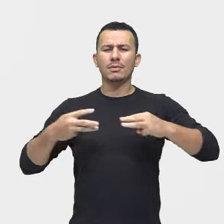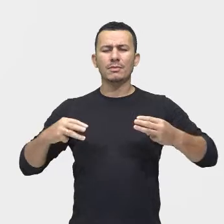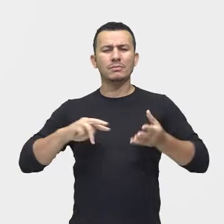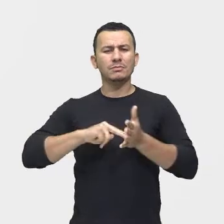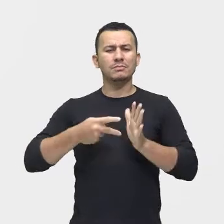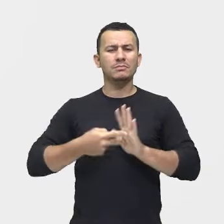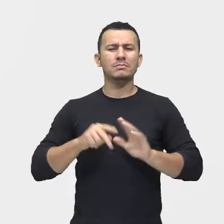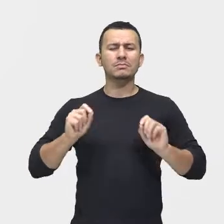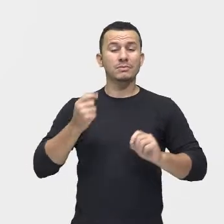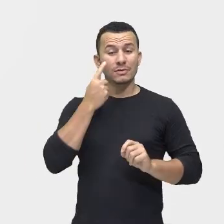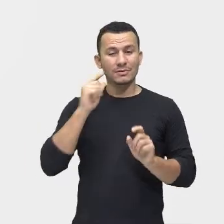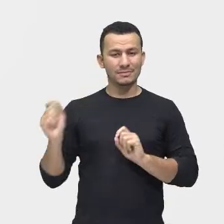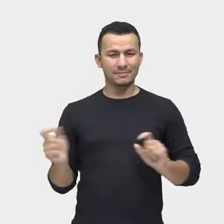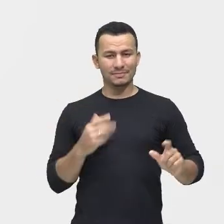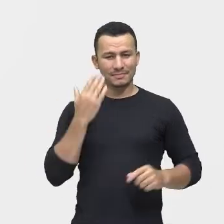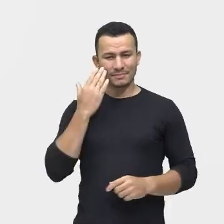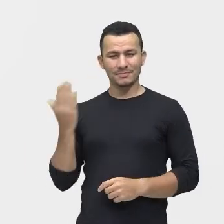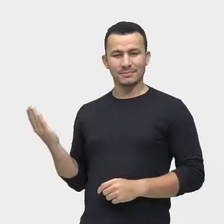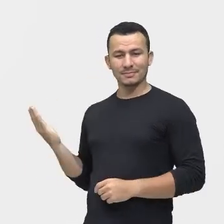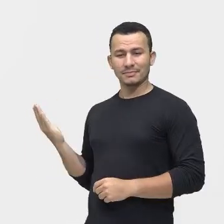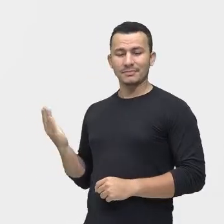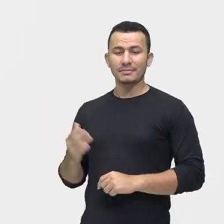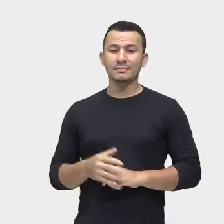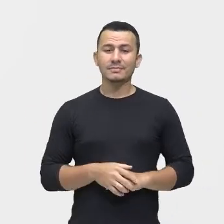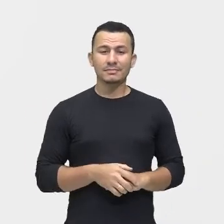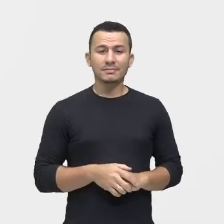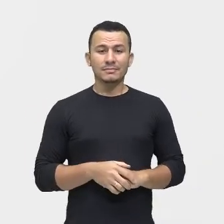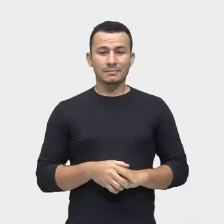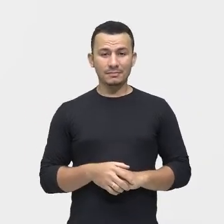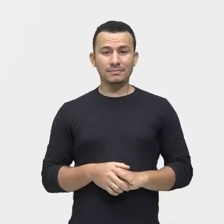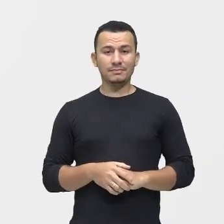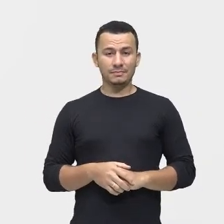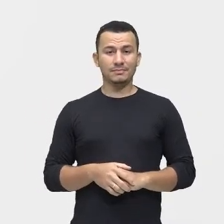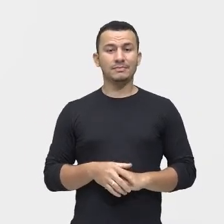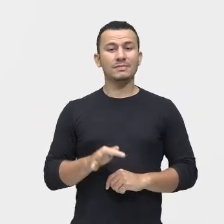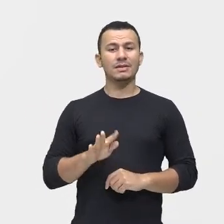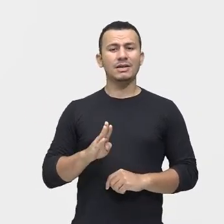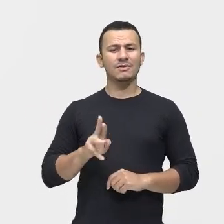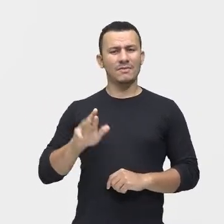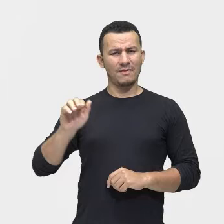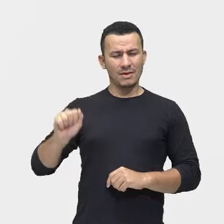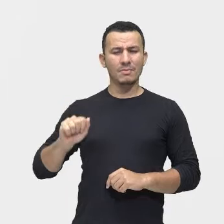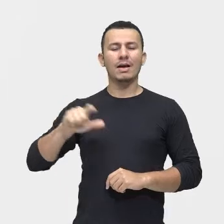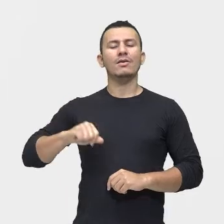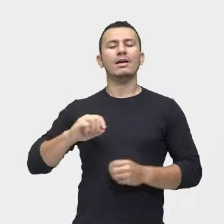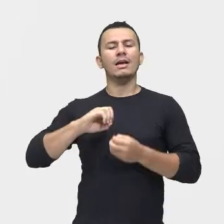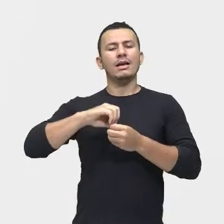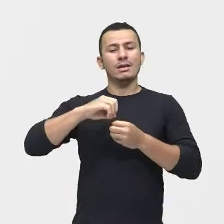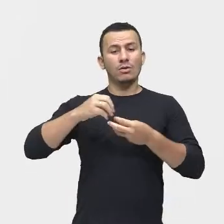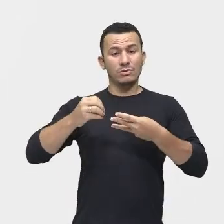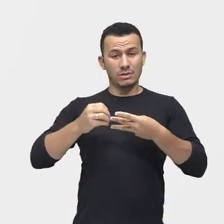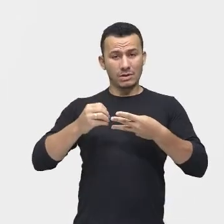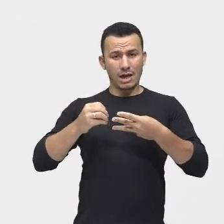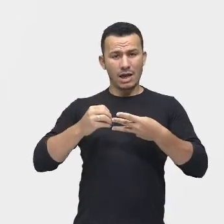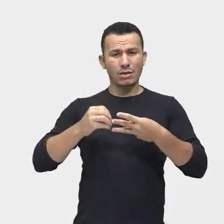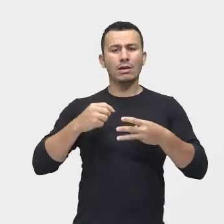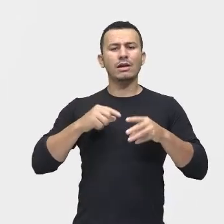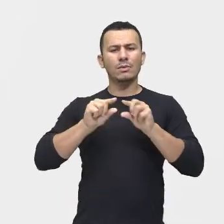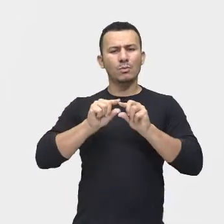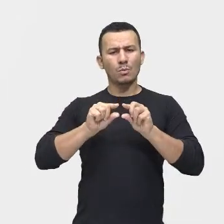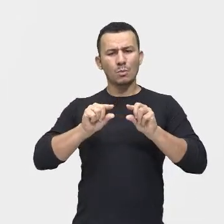cartela, acompanhem comigo. As fibras musculares são as células alongadas dos músculos.